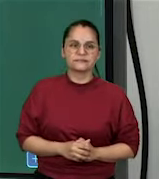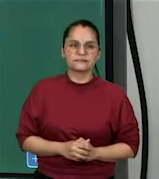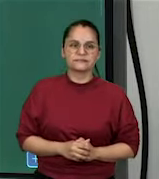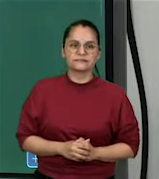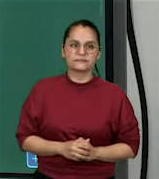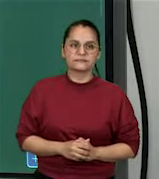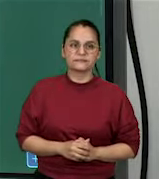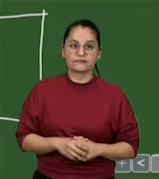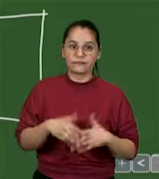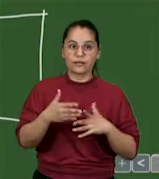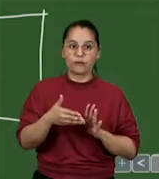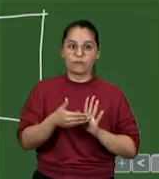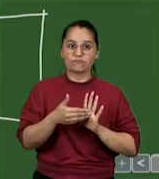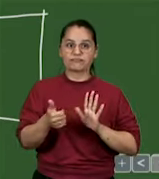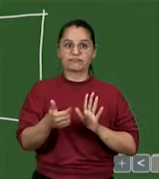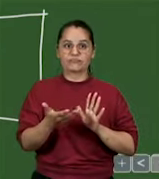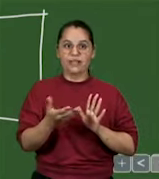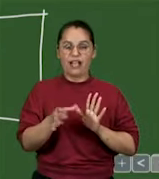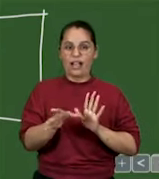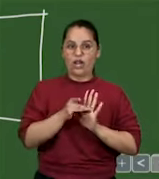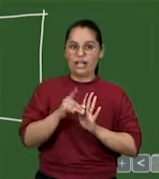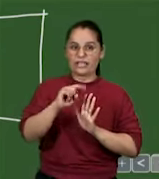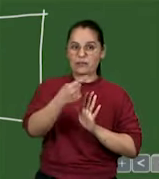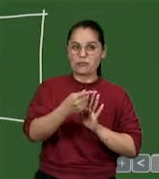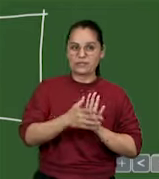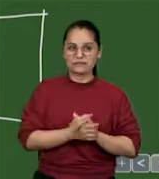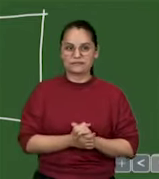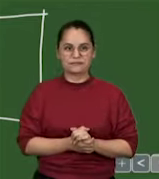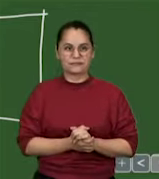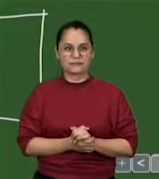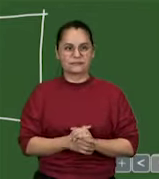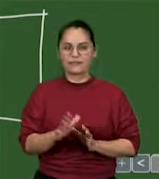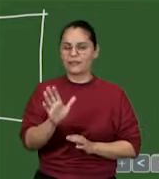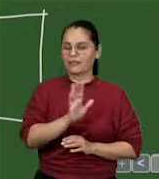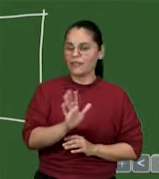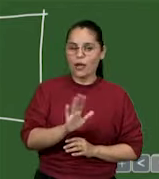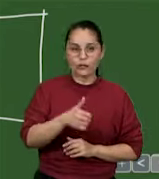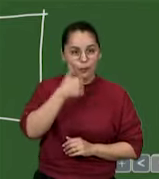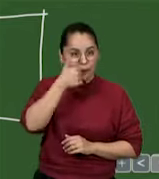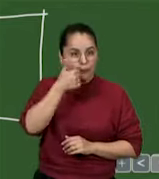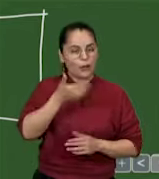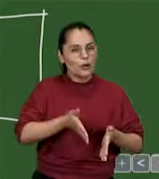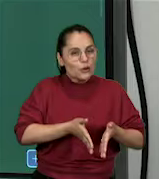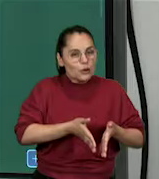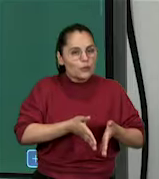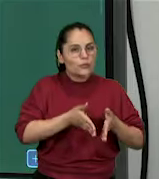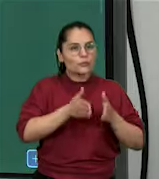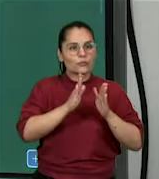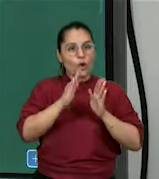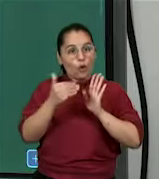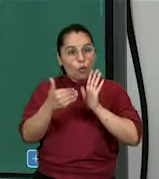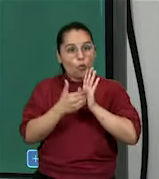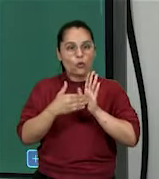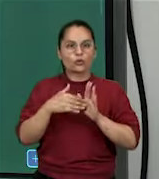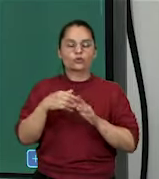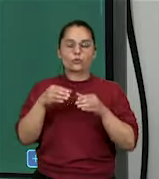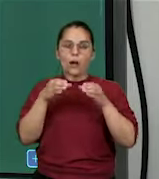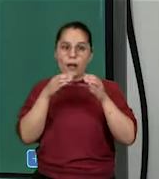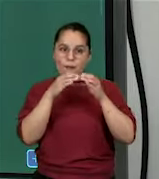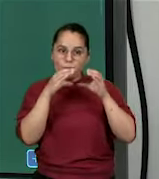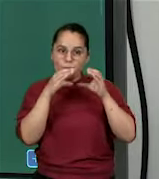É só arrancar a bola de futebol, professor, e colar o prédio, depois colar a bola de novo. Não. Então, eu colo a bola por último, faço o